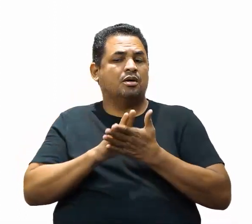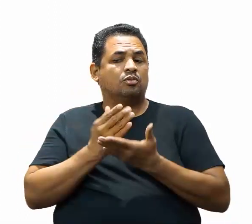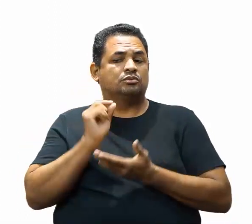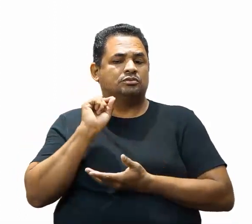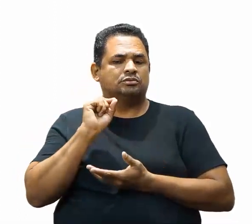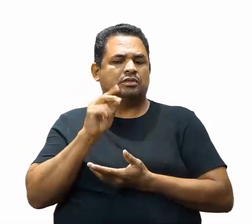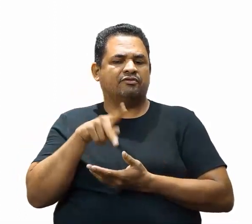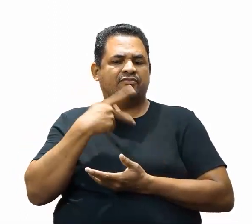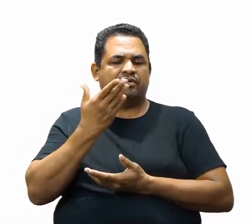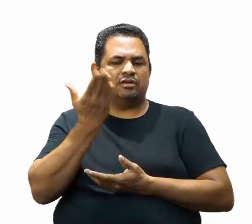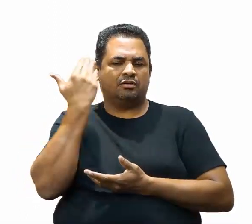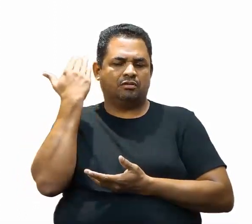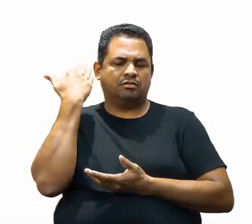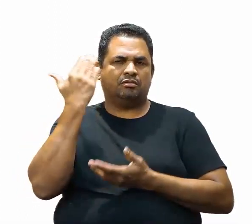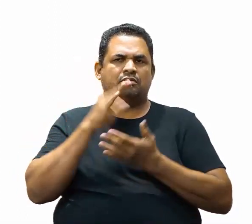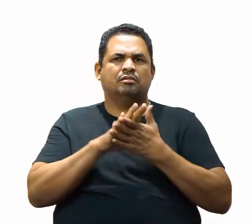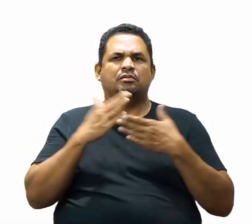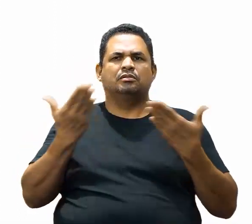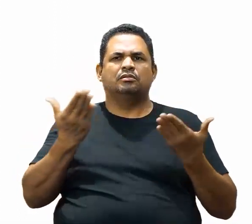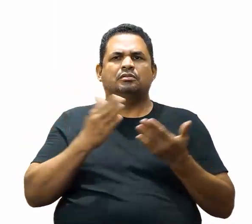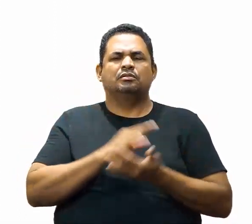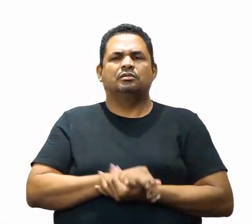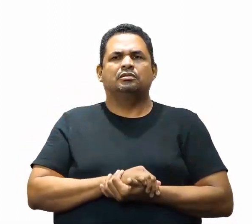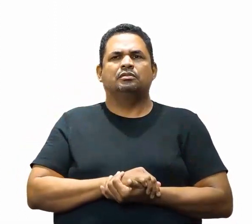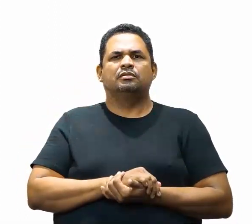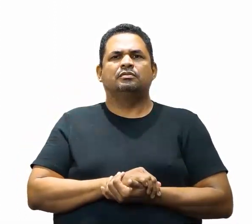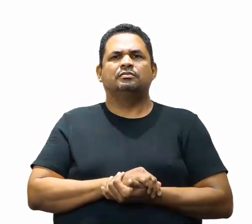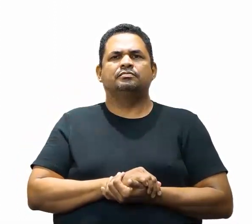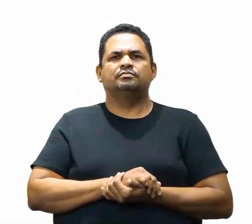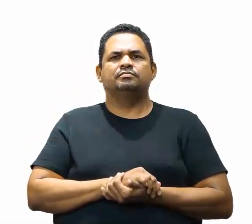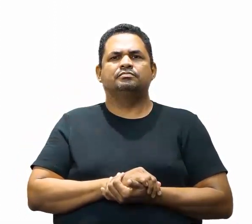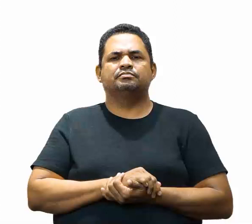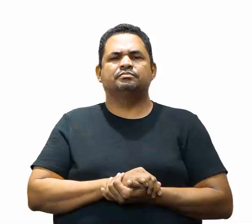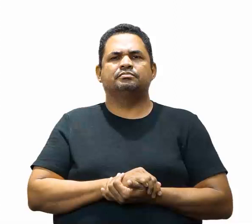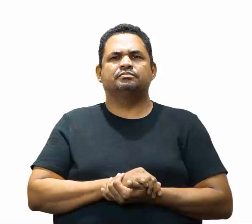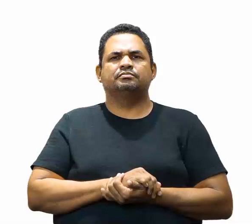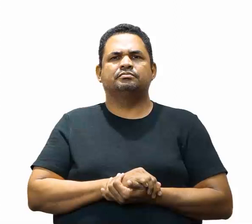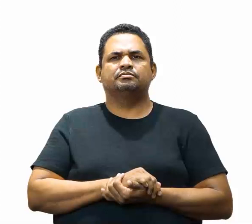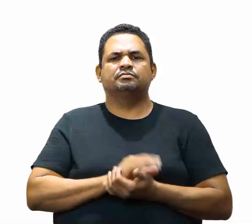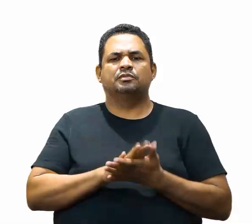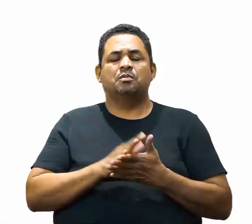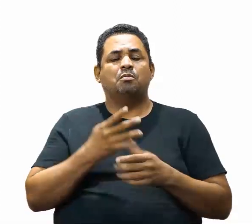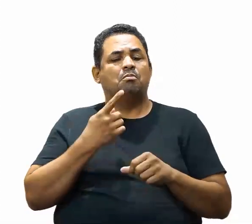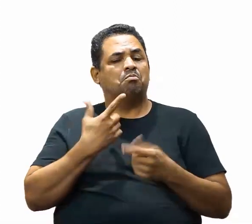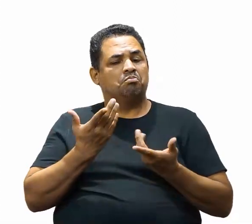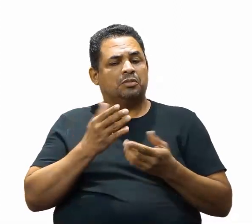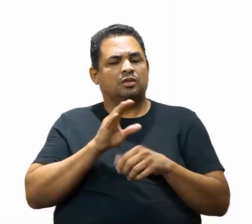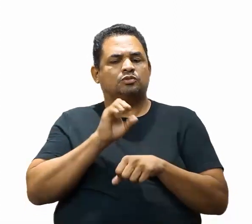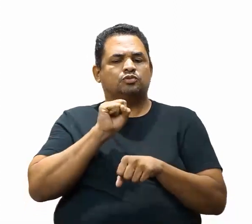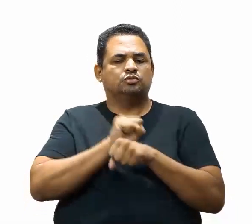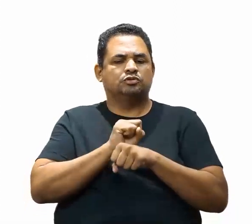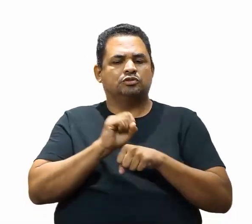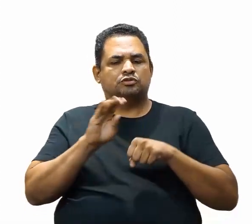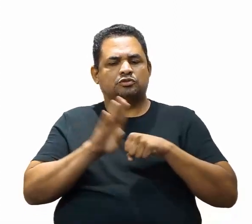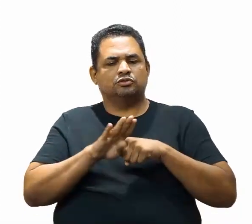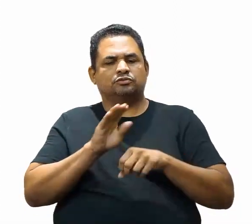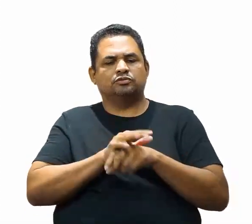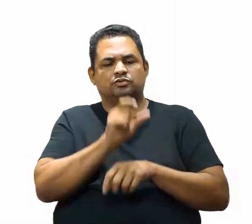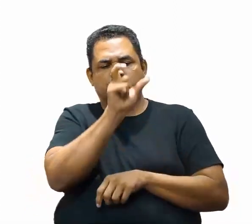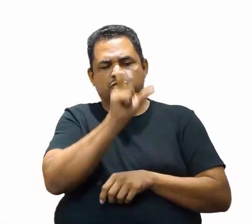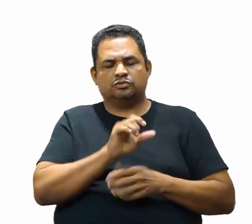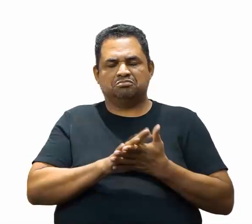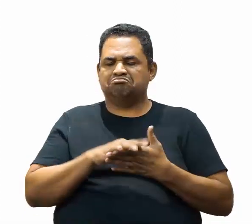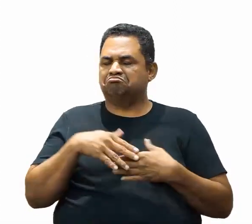anteriormente ou que já foi dito anteriormente pelo meu... Substantivo, sujeito, isso. Não importa ali quem foi que